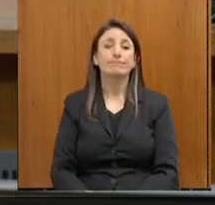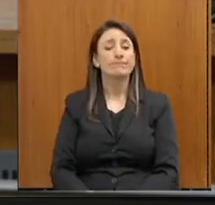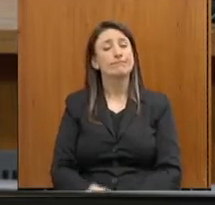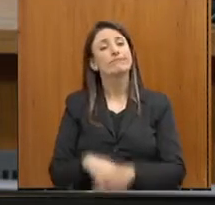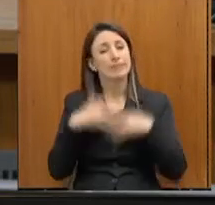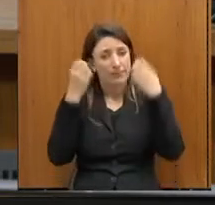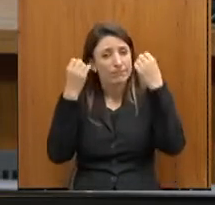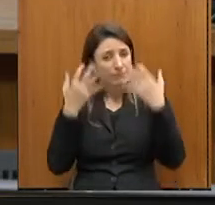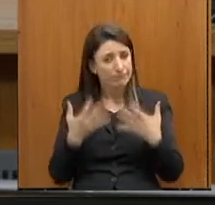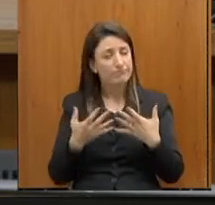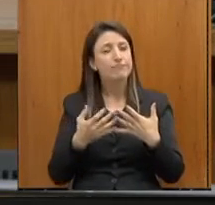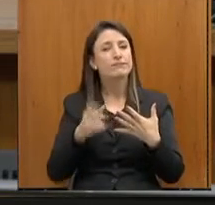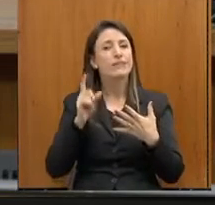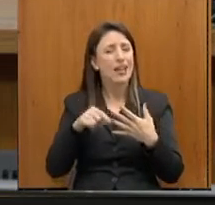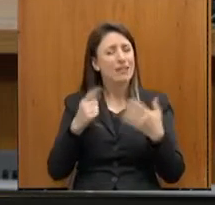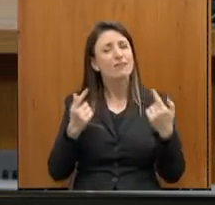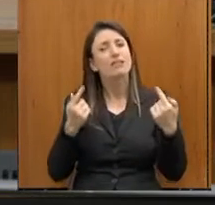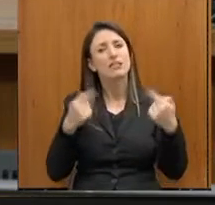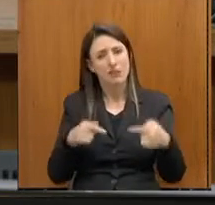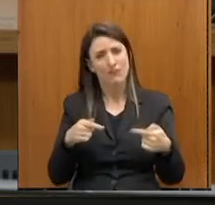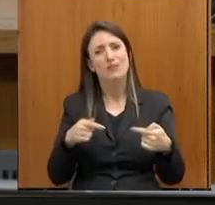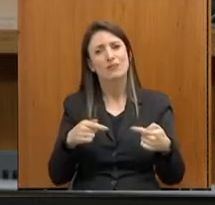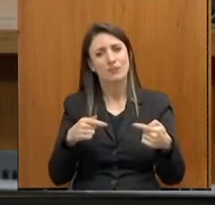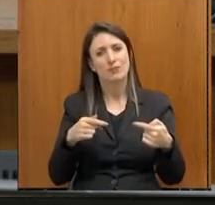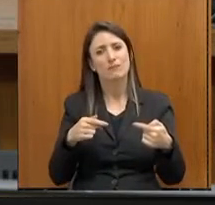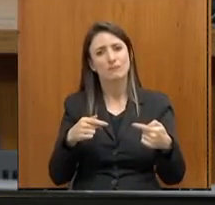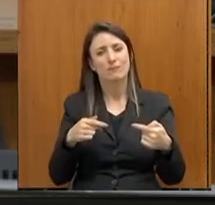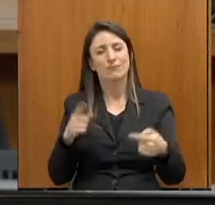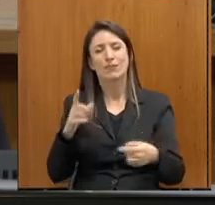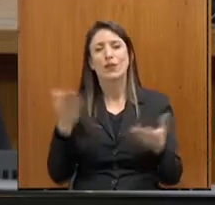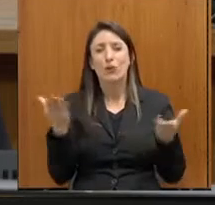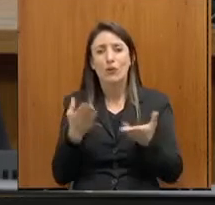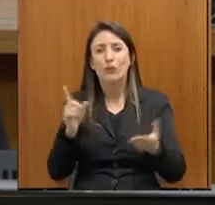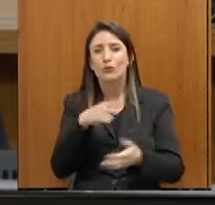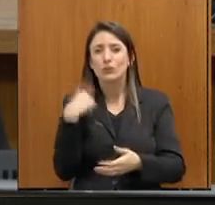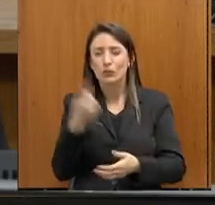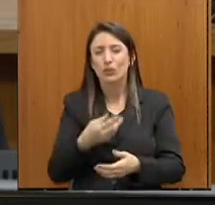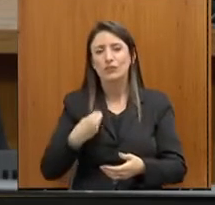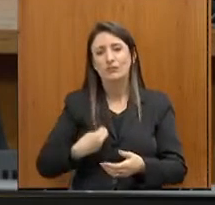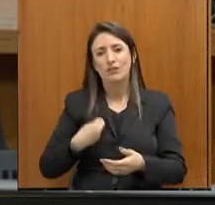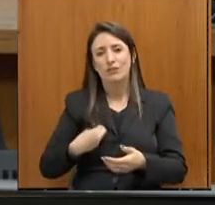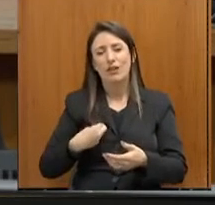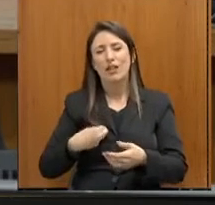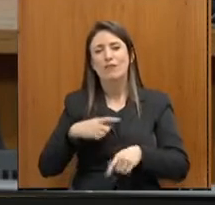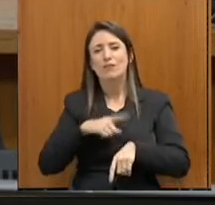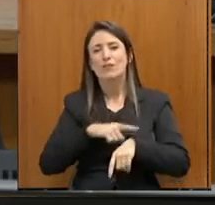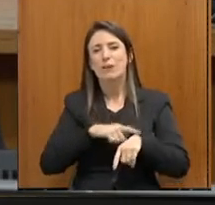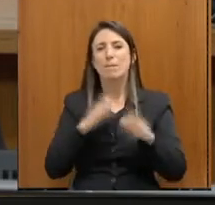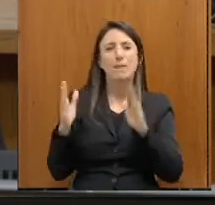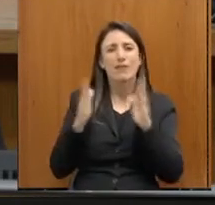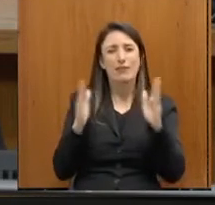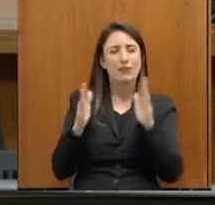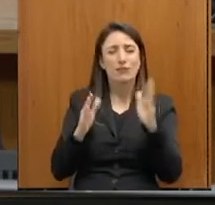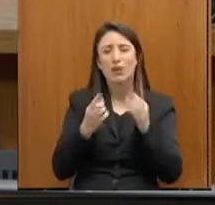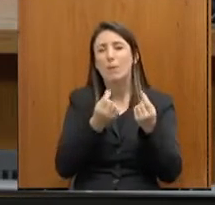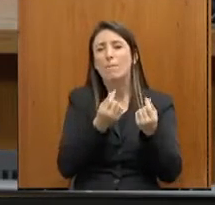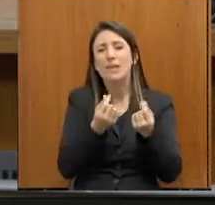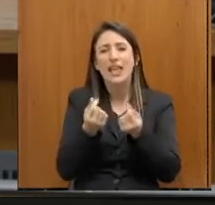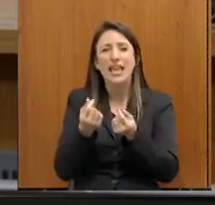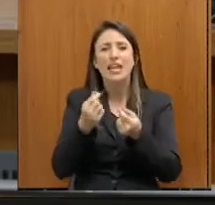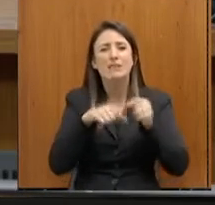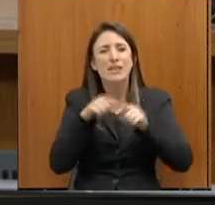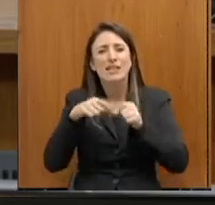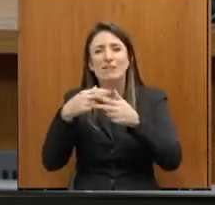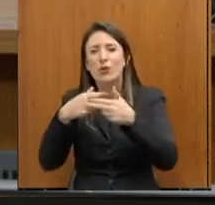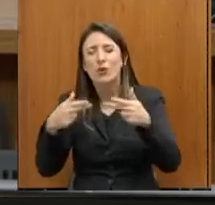nós porque hoje nós estamos vivendo um período de preços é de insumos e subiram muito tão